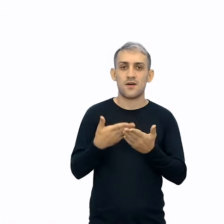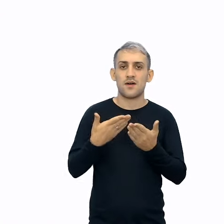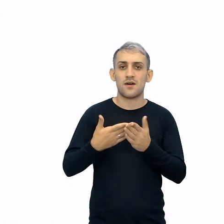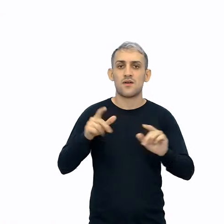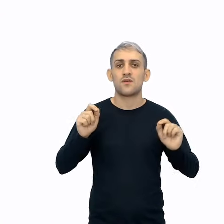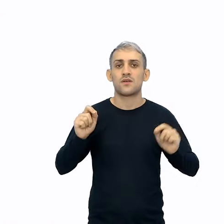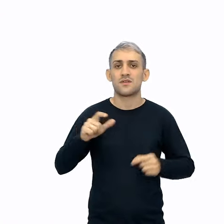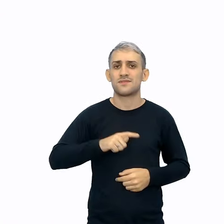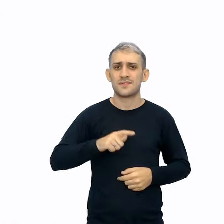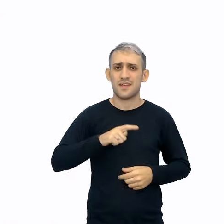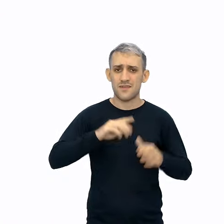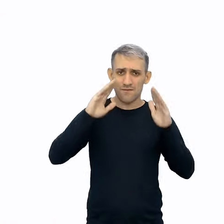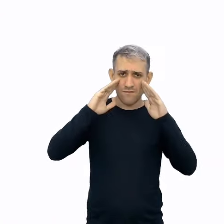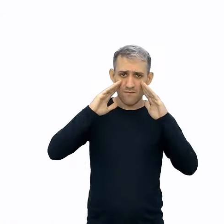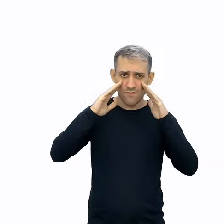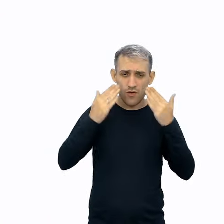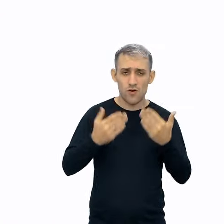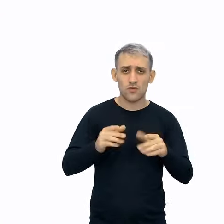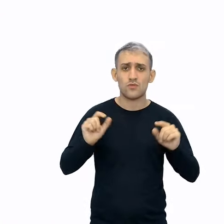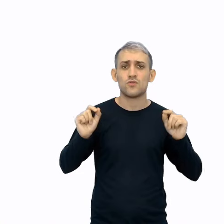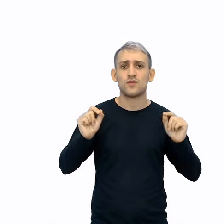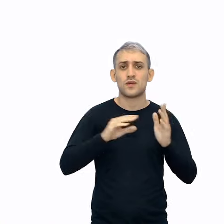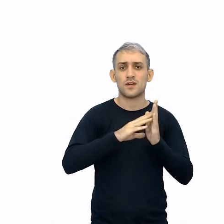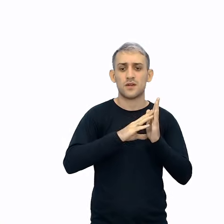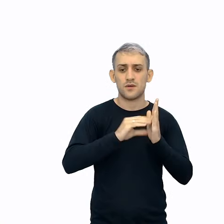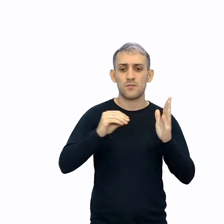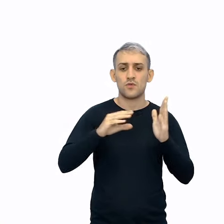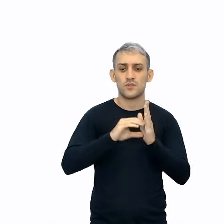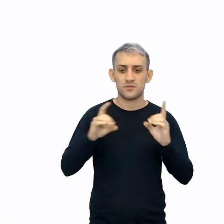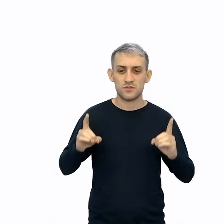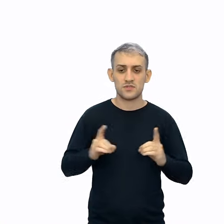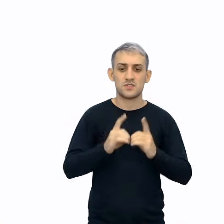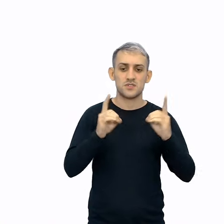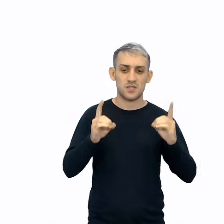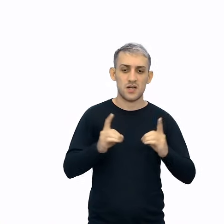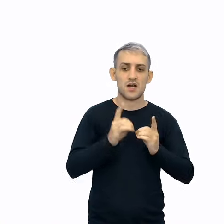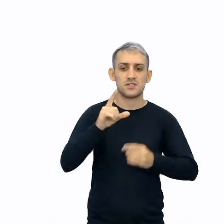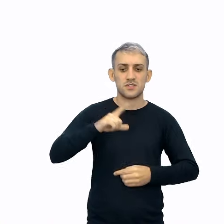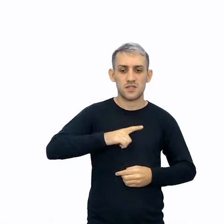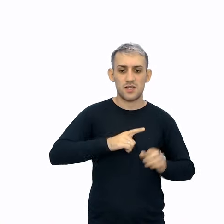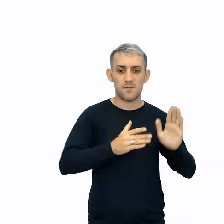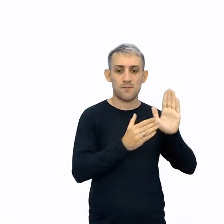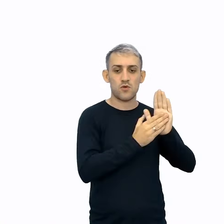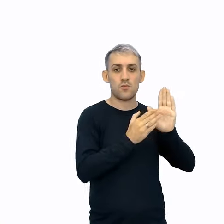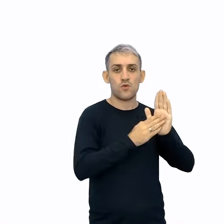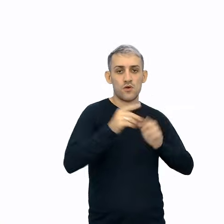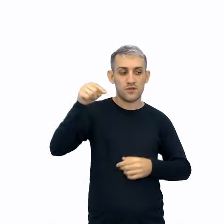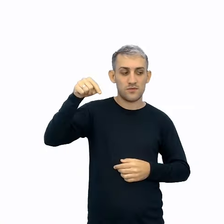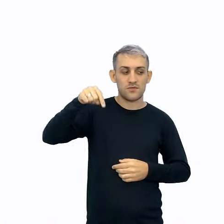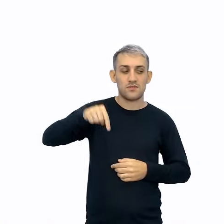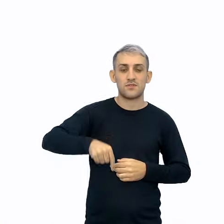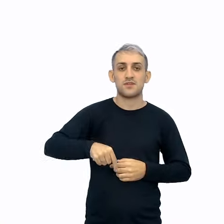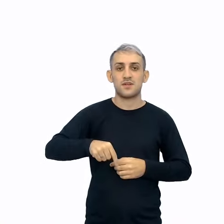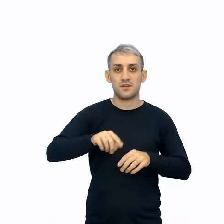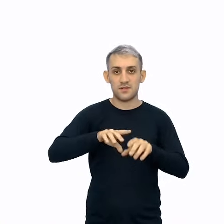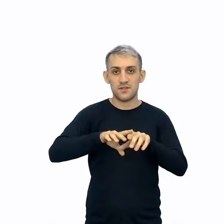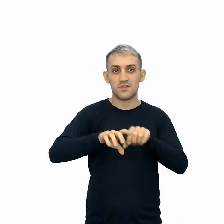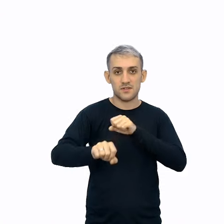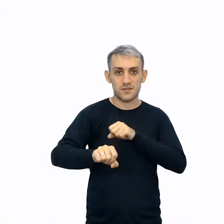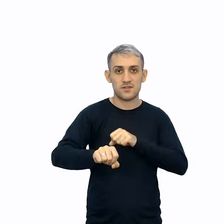atende plenamente a questão aí do modelo didático que está sendo proposto nessa formação. Sempre